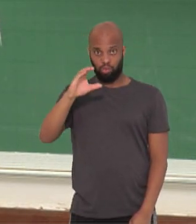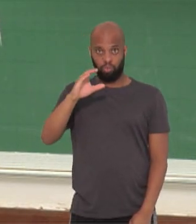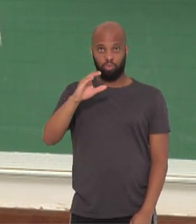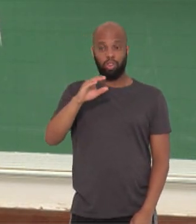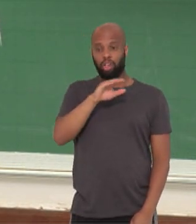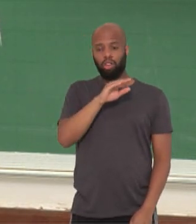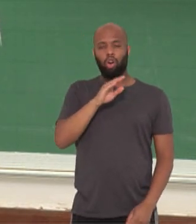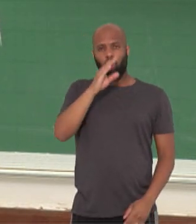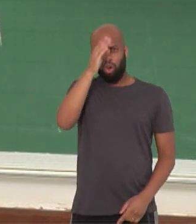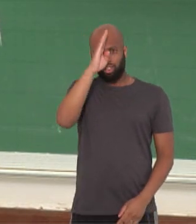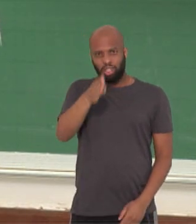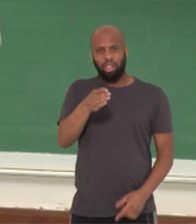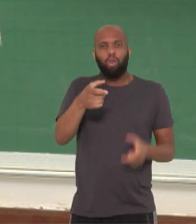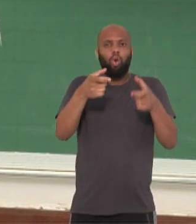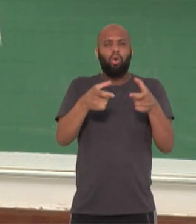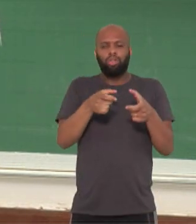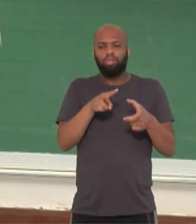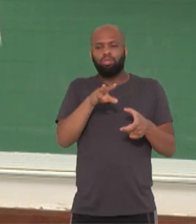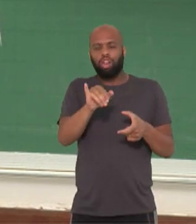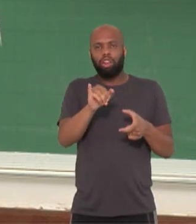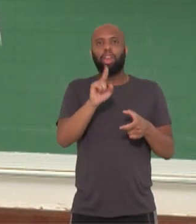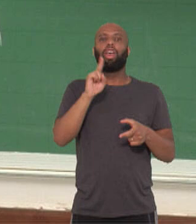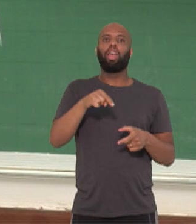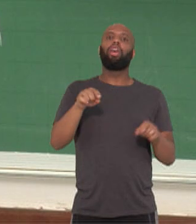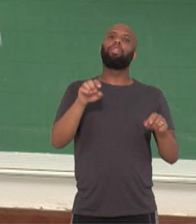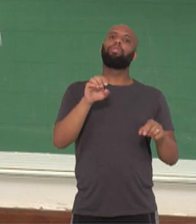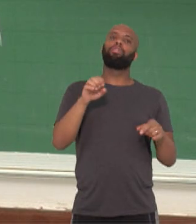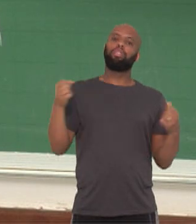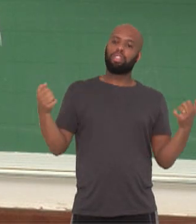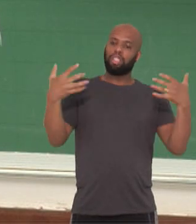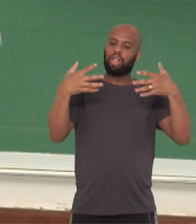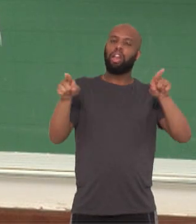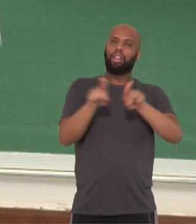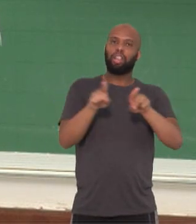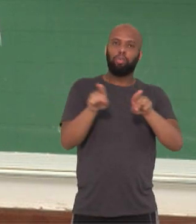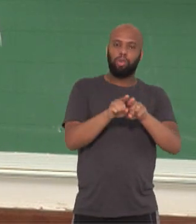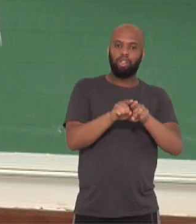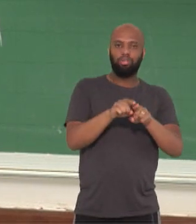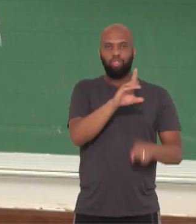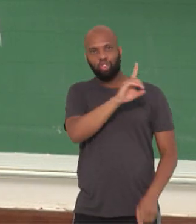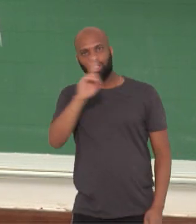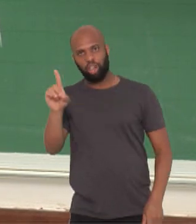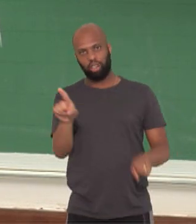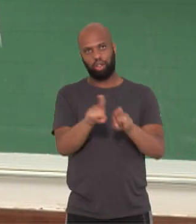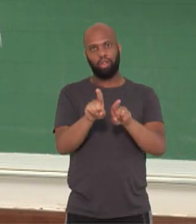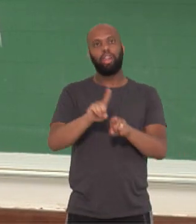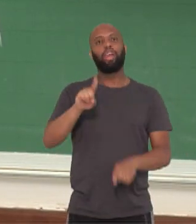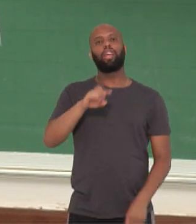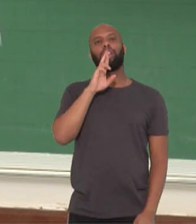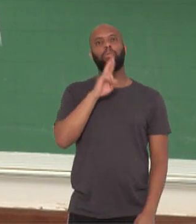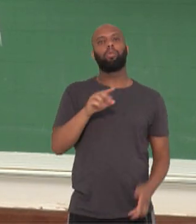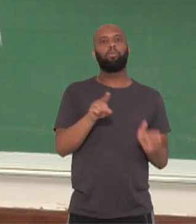sentido vai ser campo elétrico para a direita. Resposta da questão número 4.